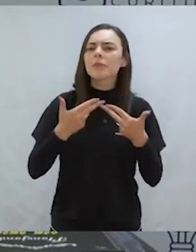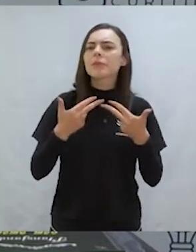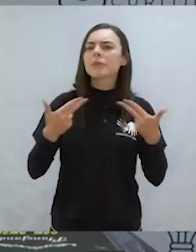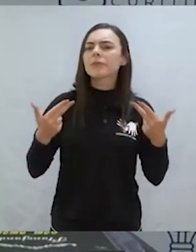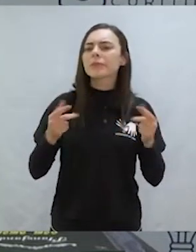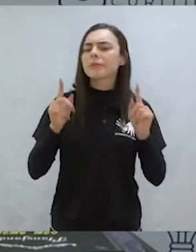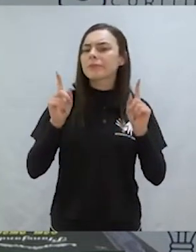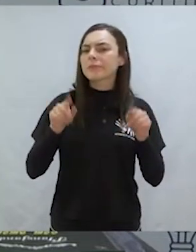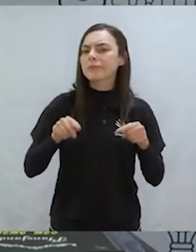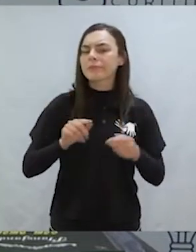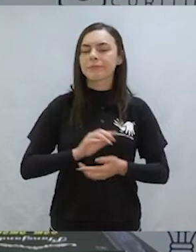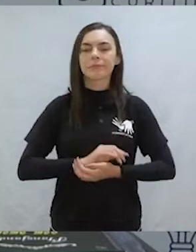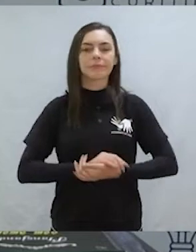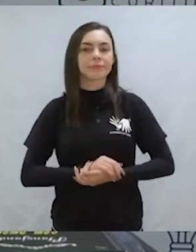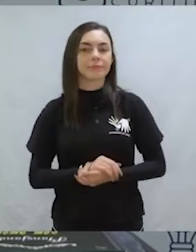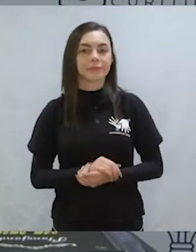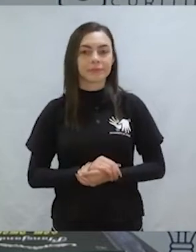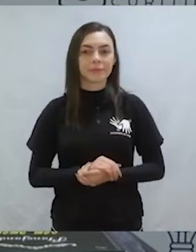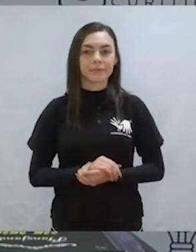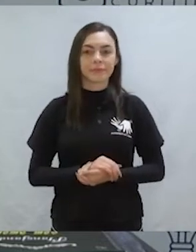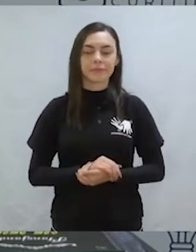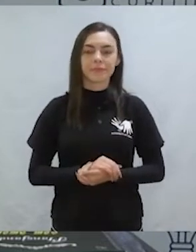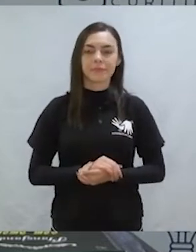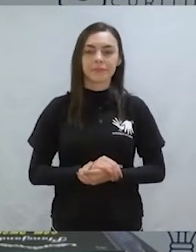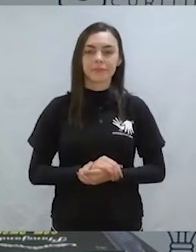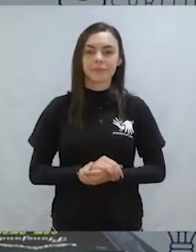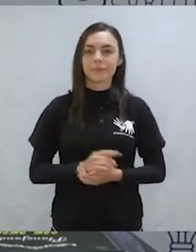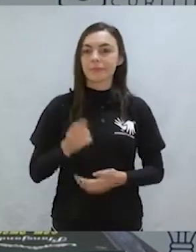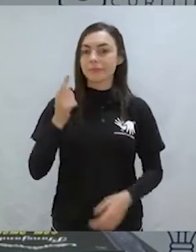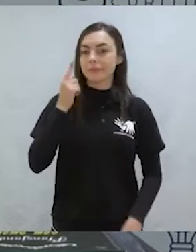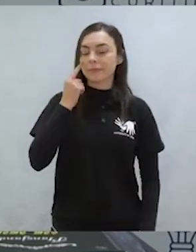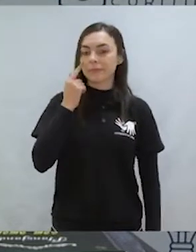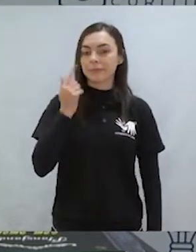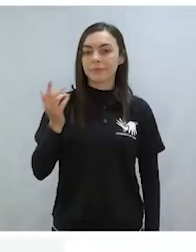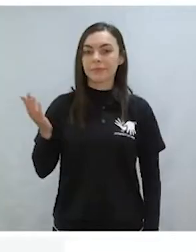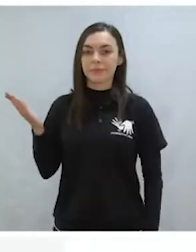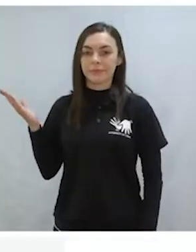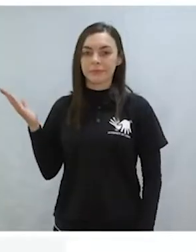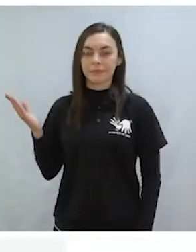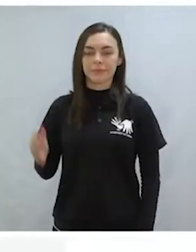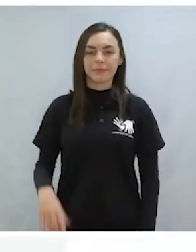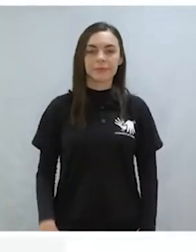que animal é esse. Olhe lá.